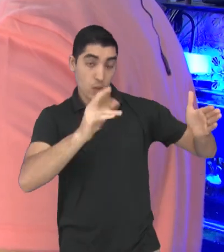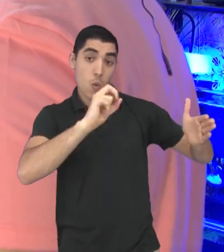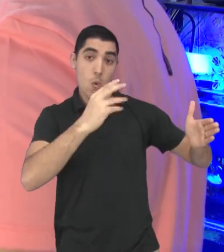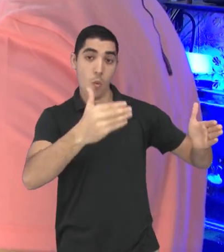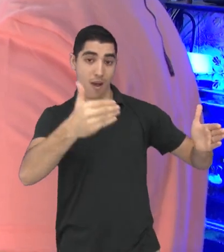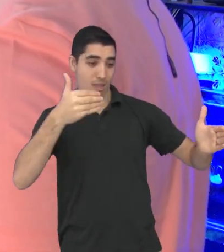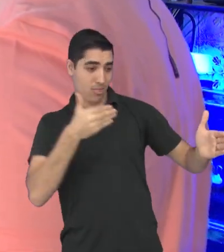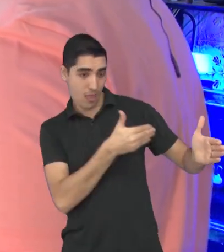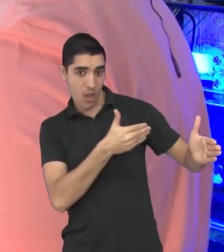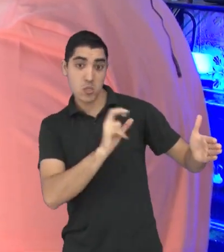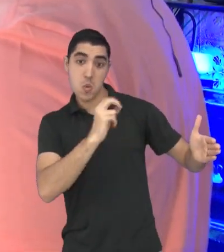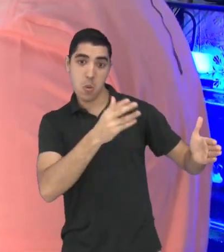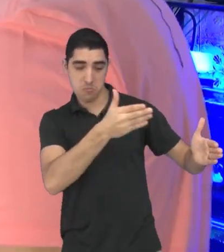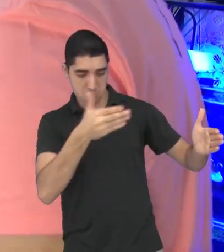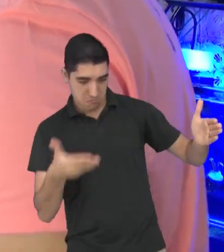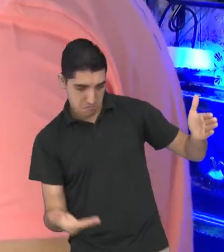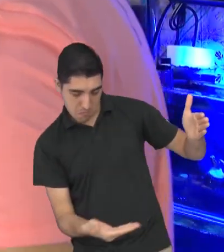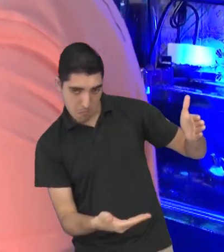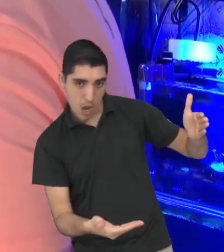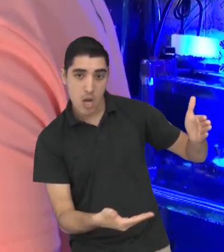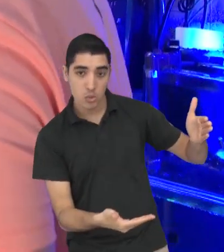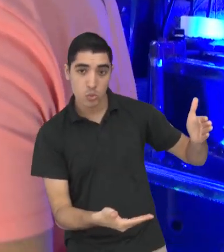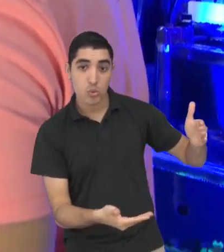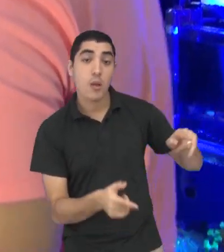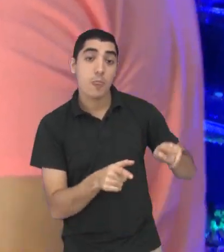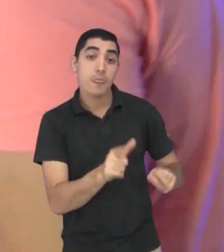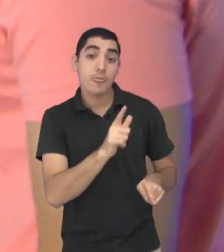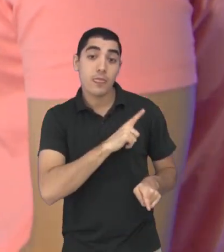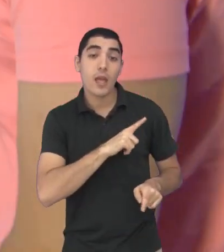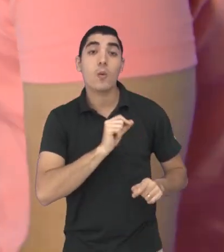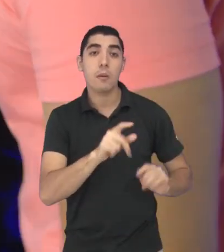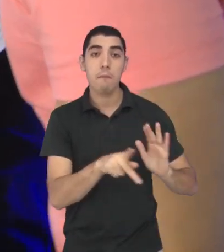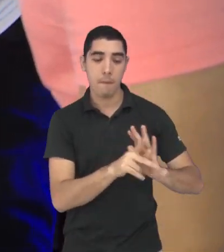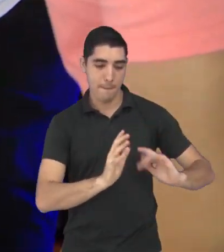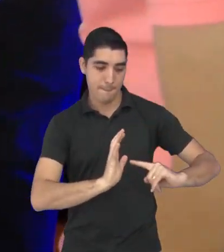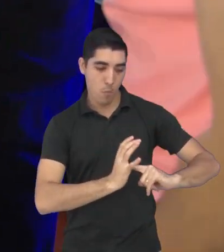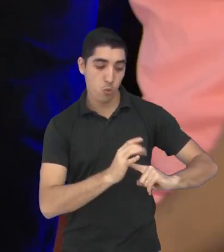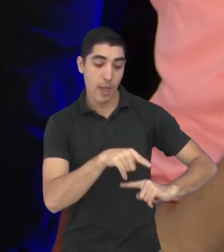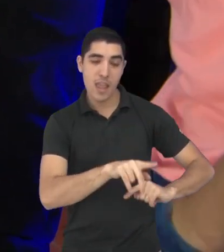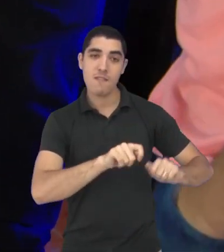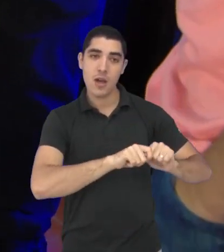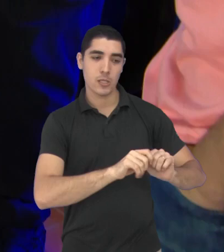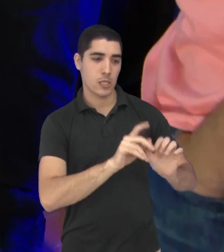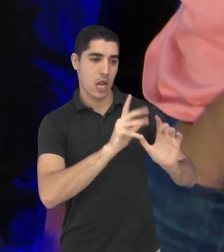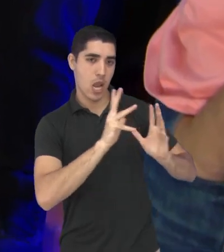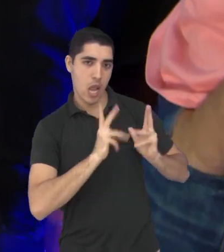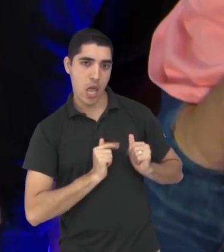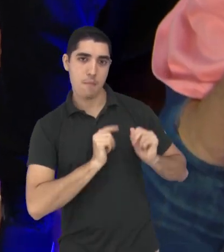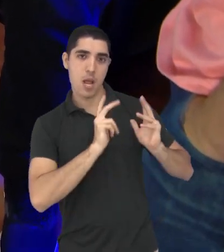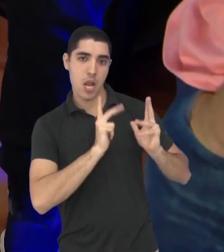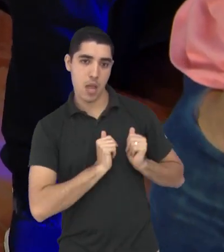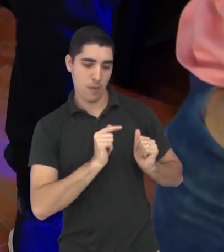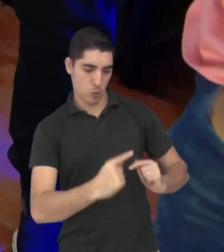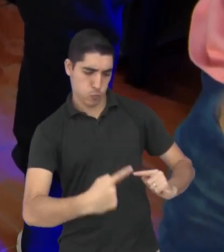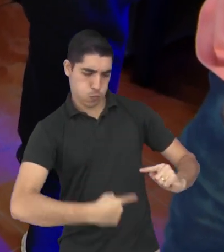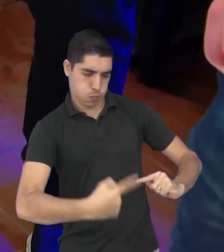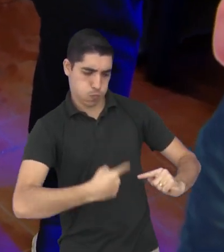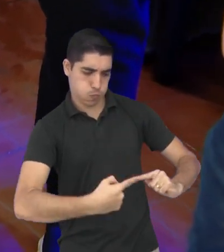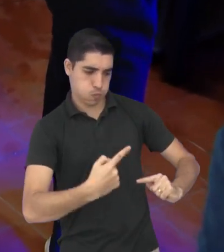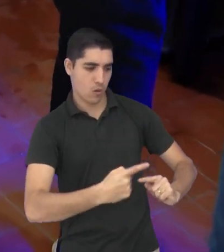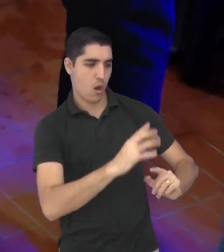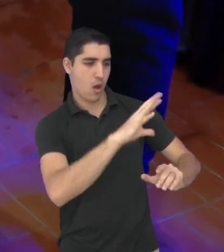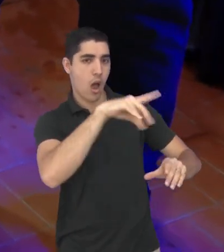atrás ou embaixo, né, ou pode ser lateral, ele tem um sistema que vai fazer a limpeza do teu aquário. Hoje nós temos também